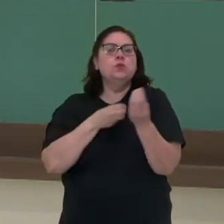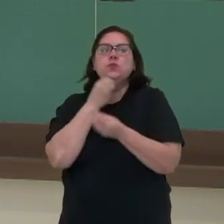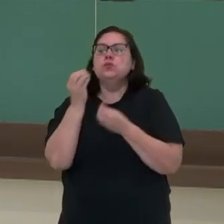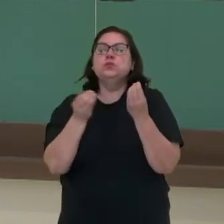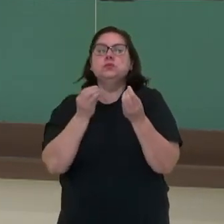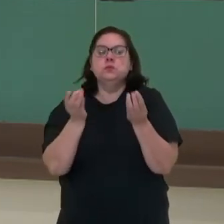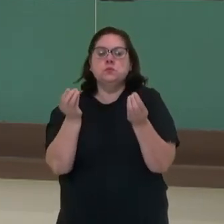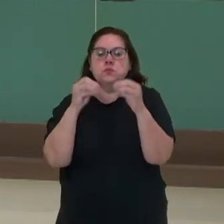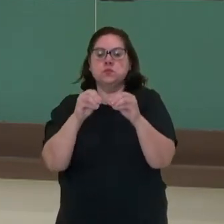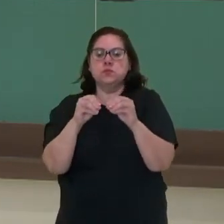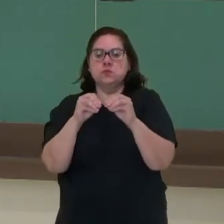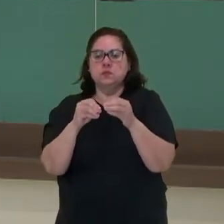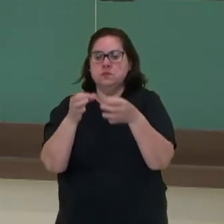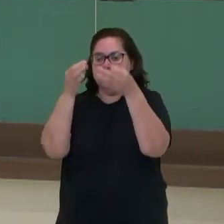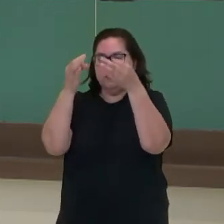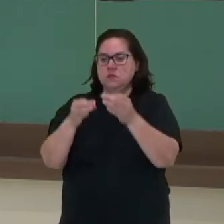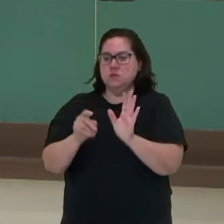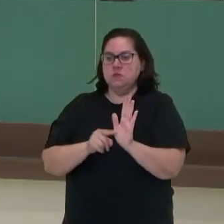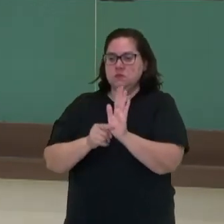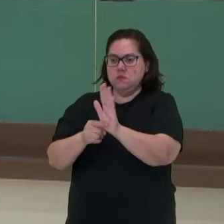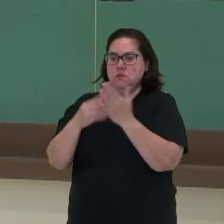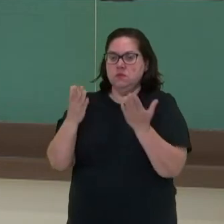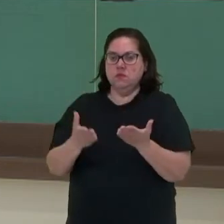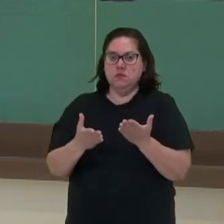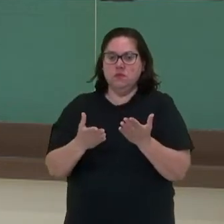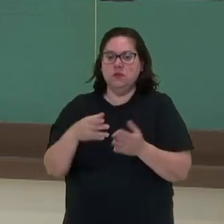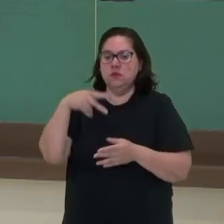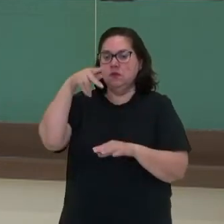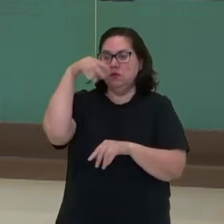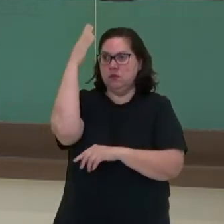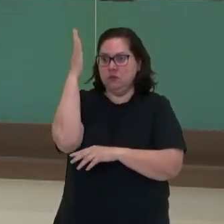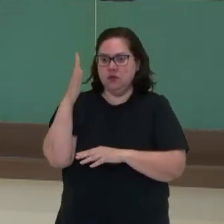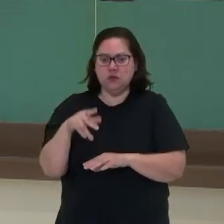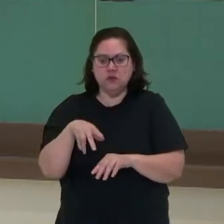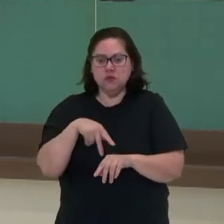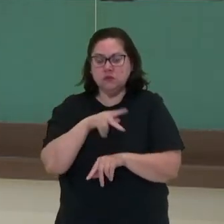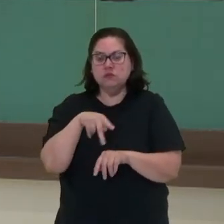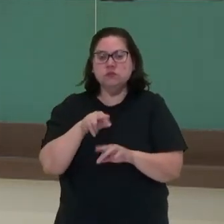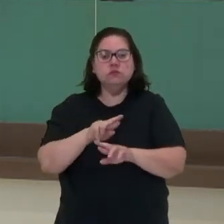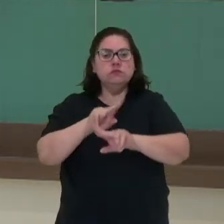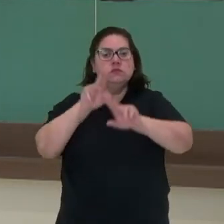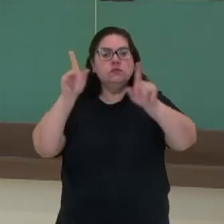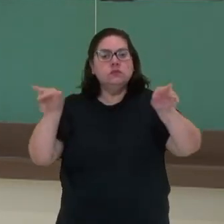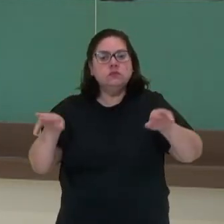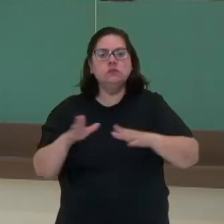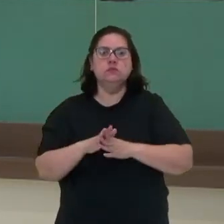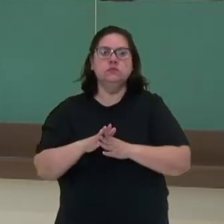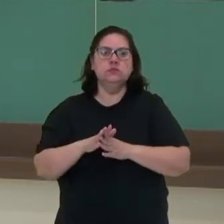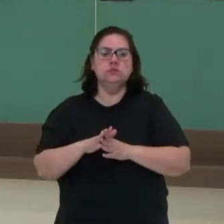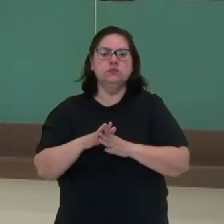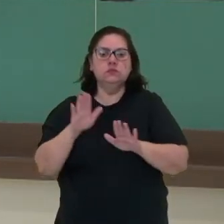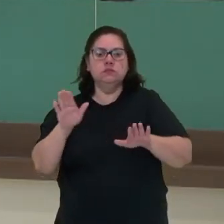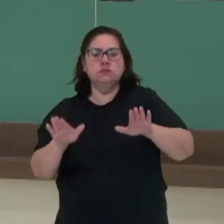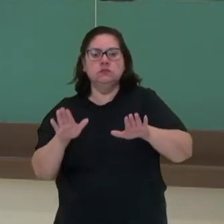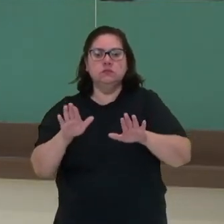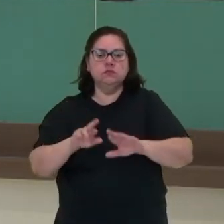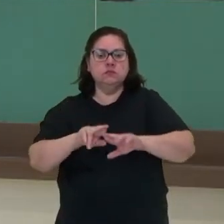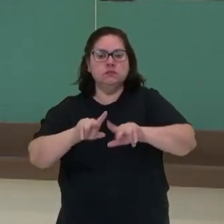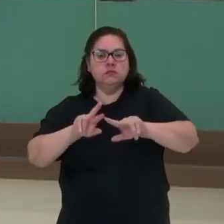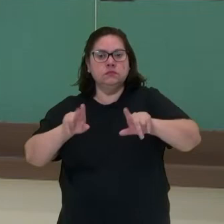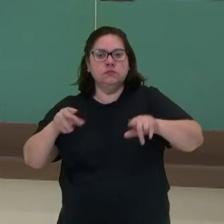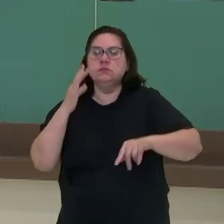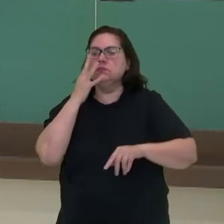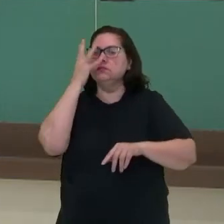gente colocar um padrão, porque nós somos um país diversificado. E aí está a beleza da diversidade.